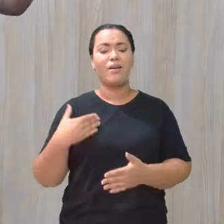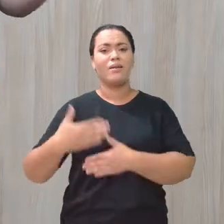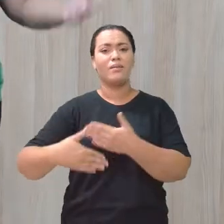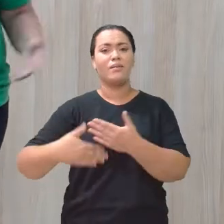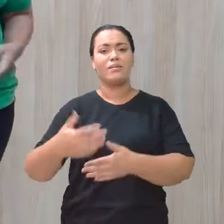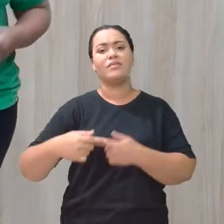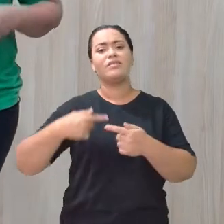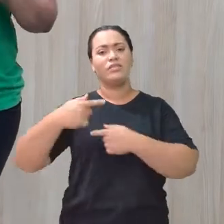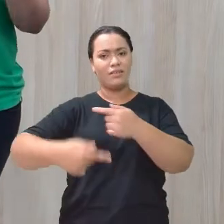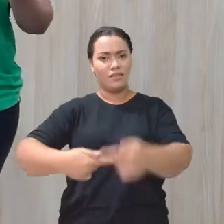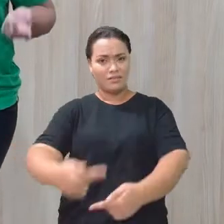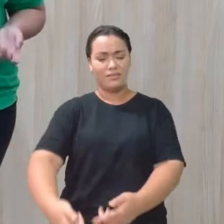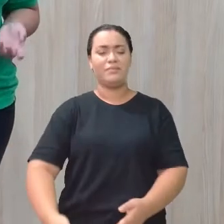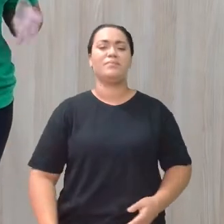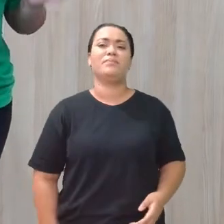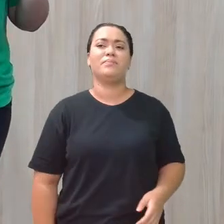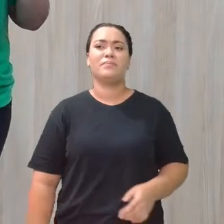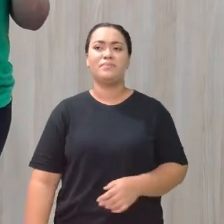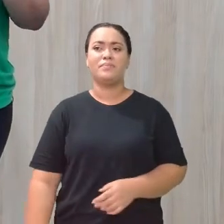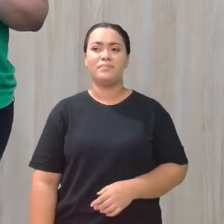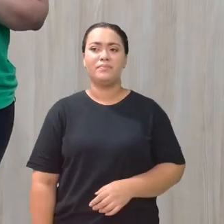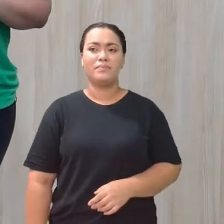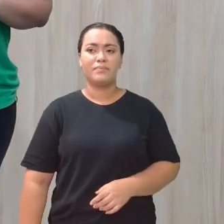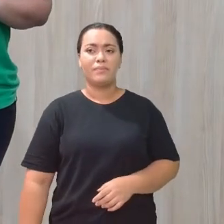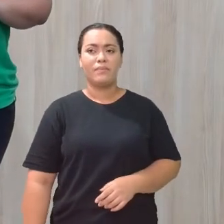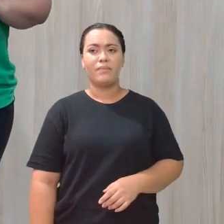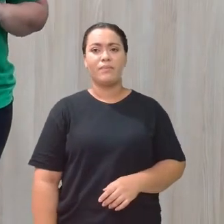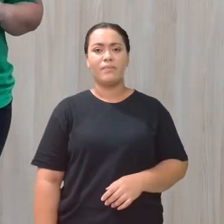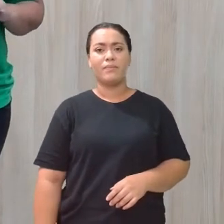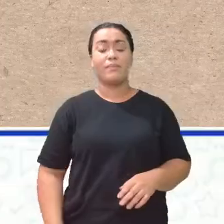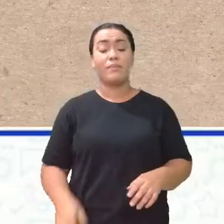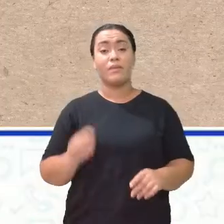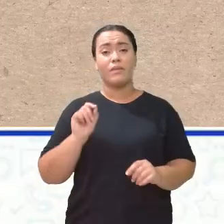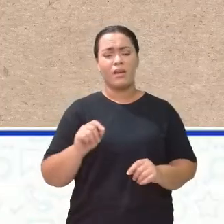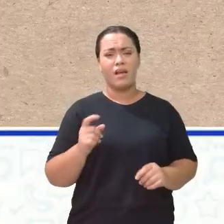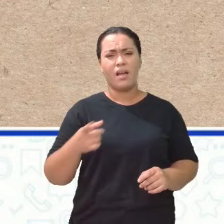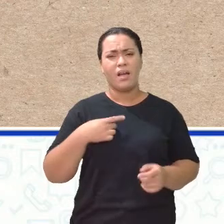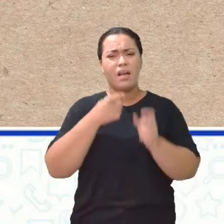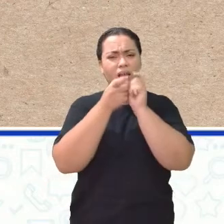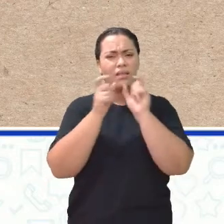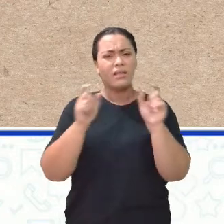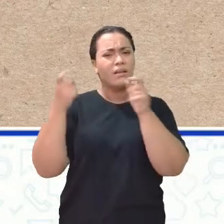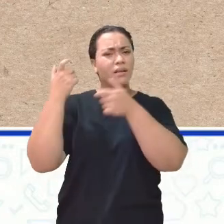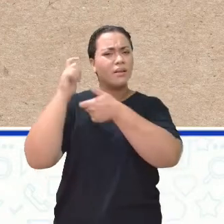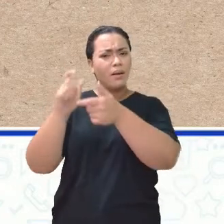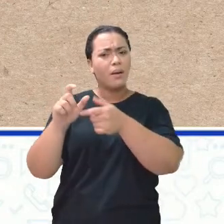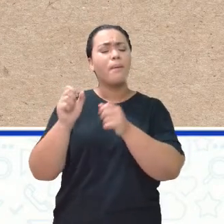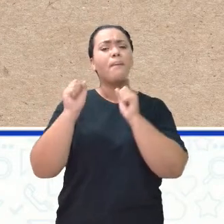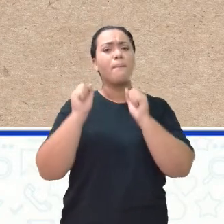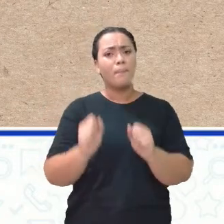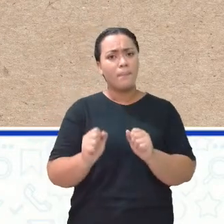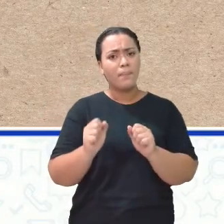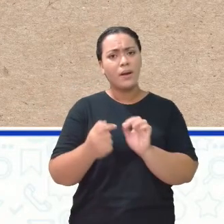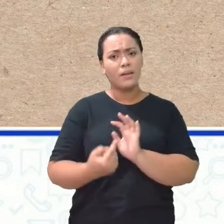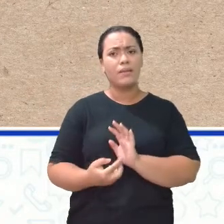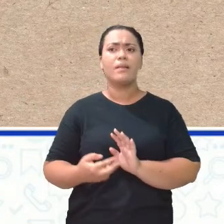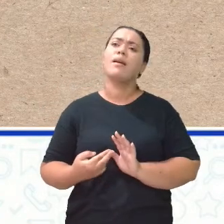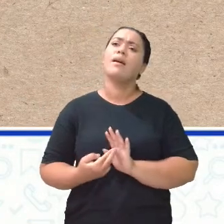aí gerações e gerações. Os ditados podem apresentar rima, professora, por